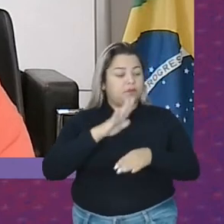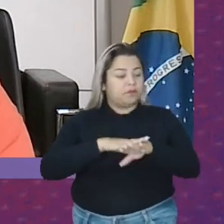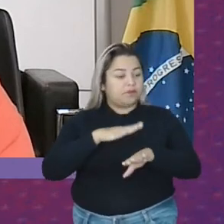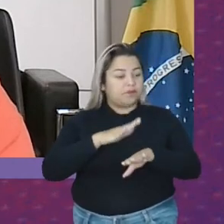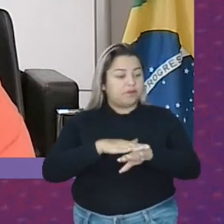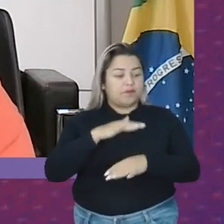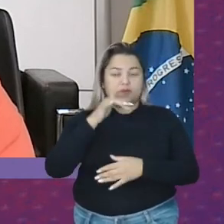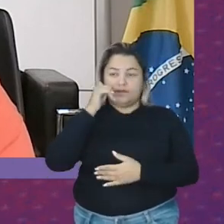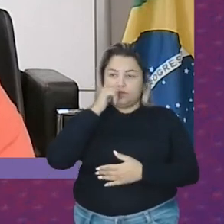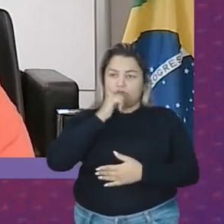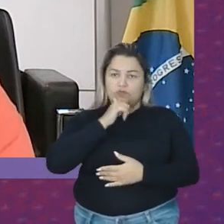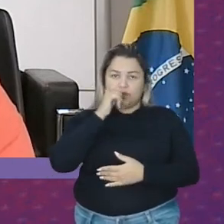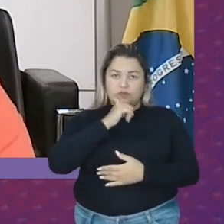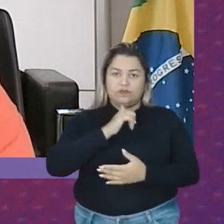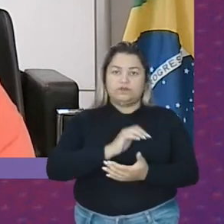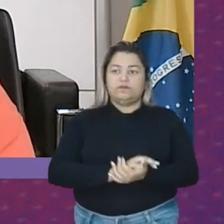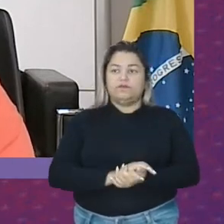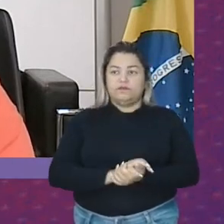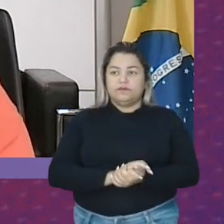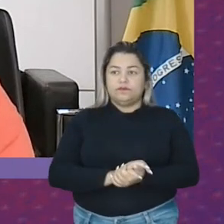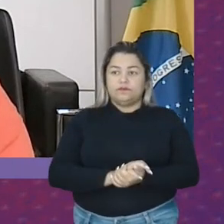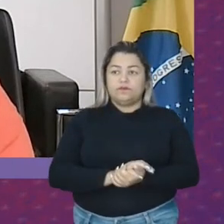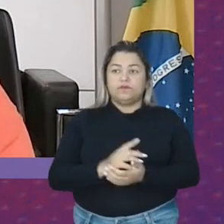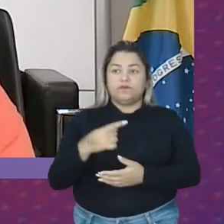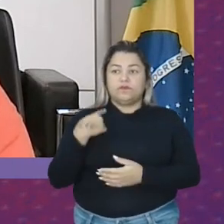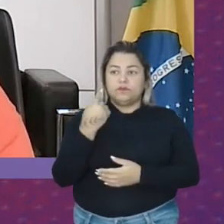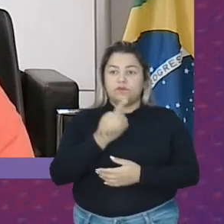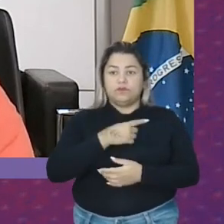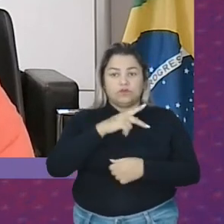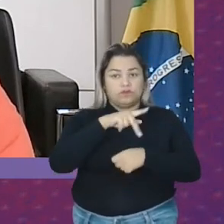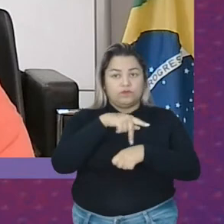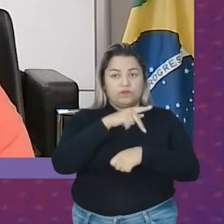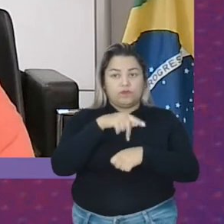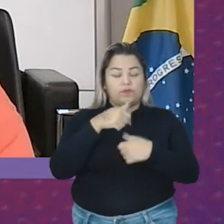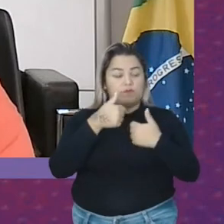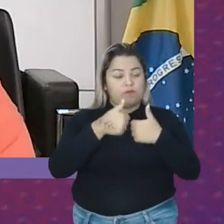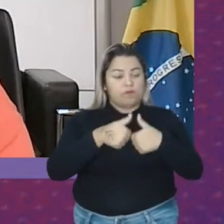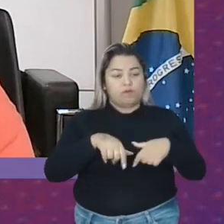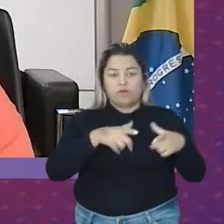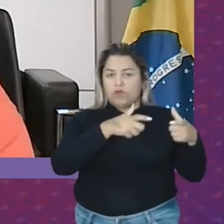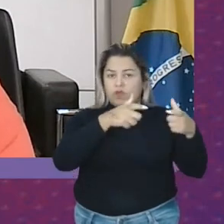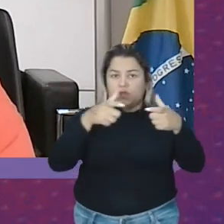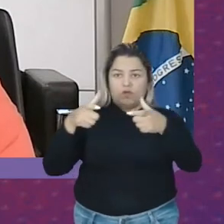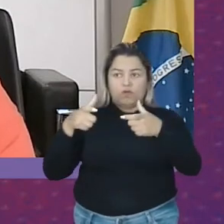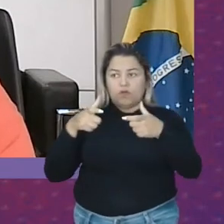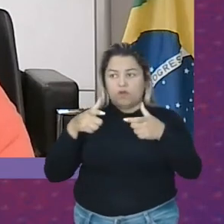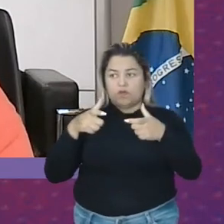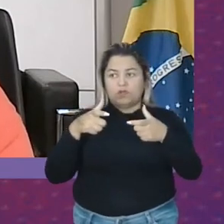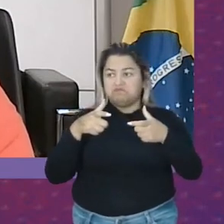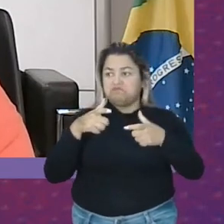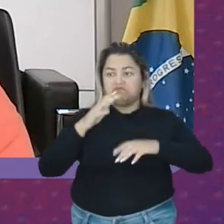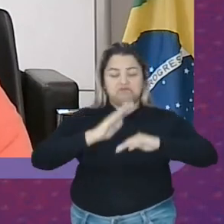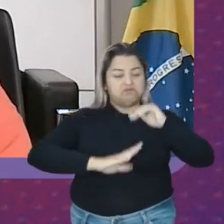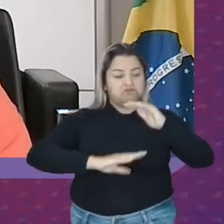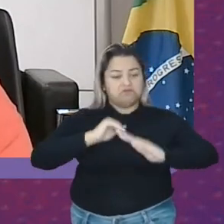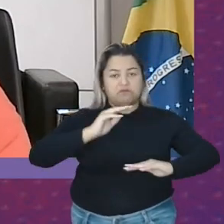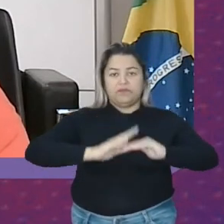mulheres nos espaços de poder e decisão do nosso país, estejam elas em qualquer esfera,